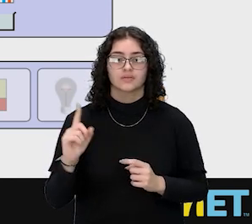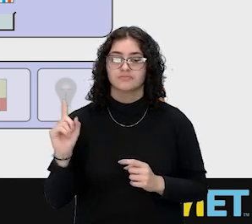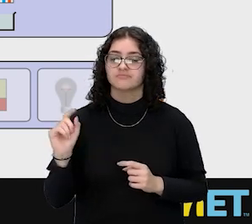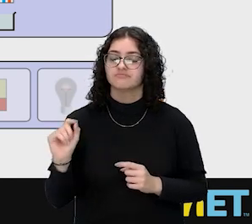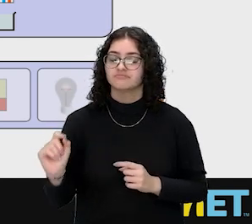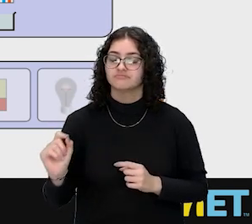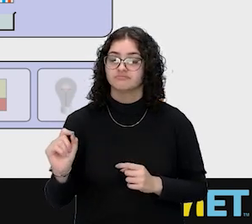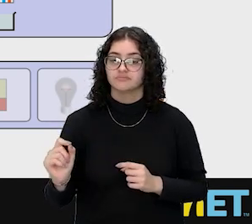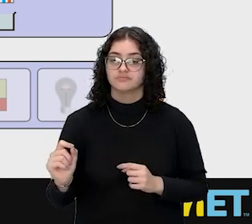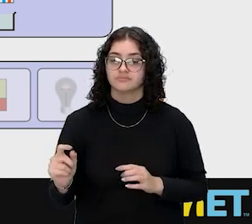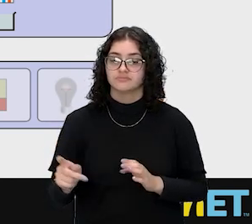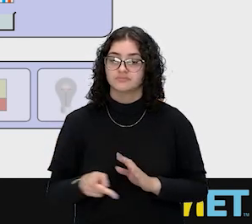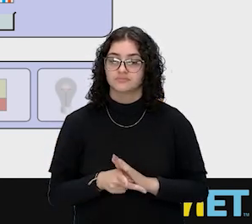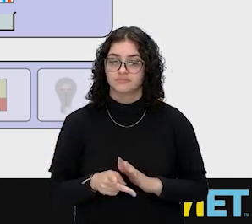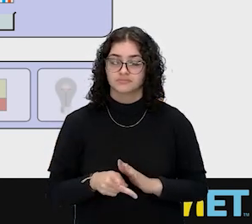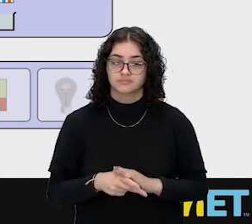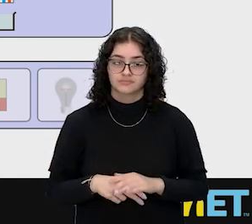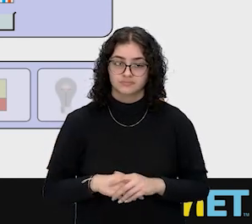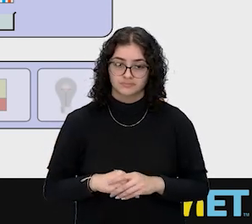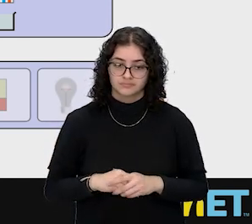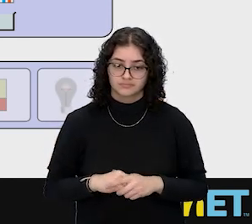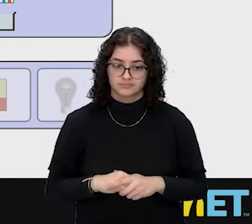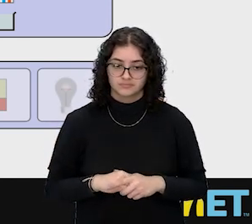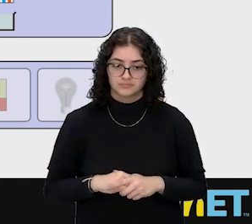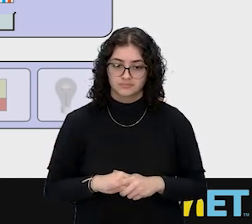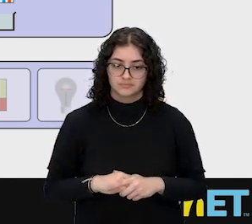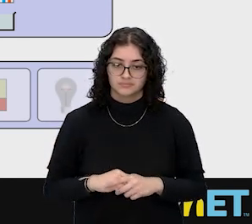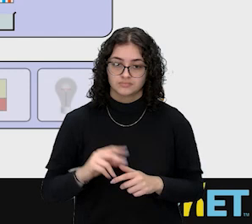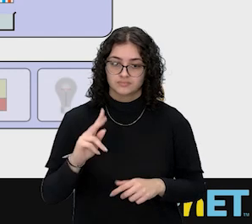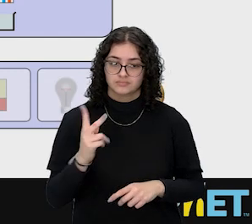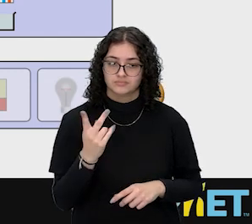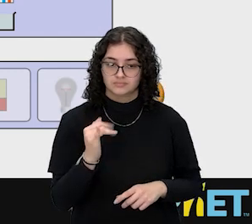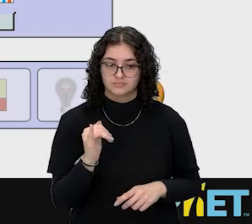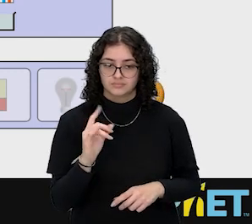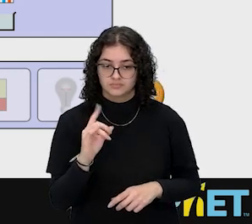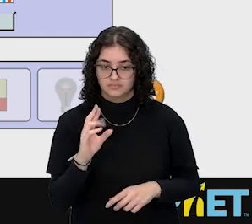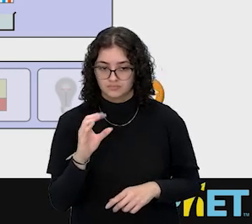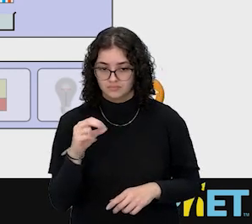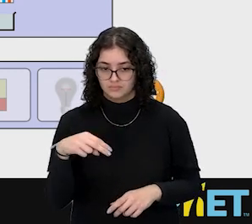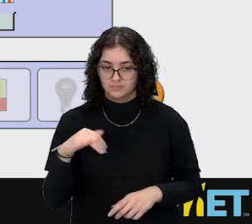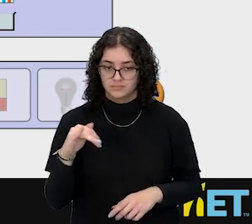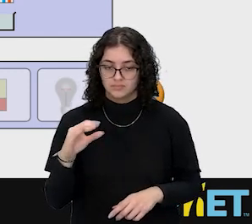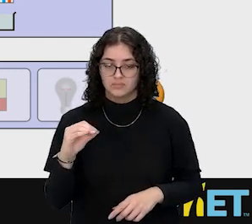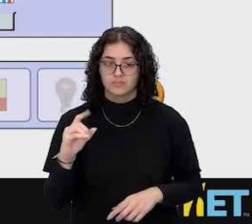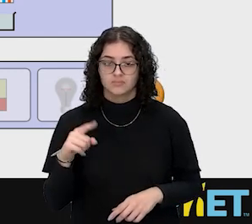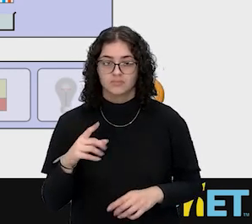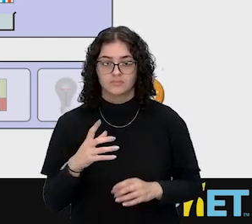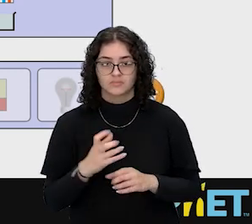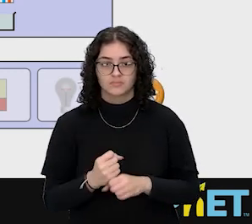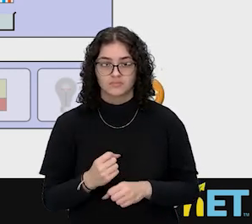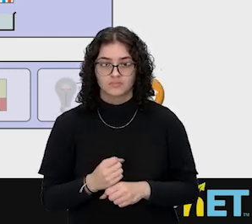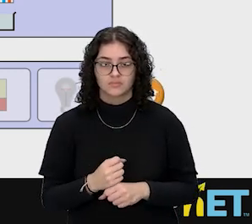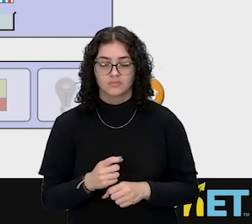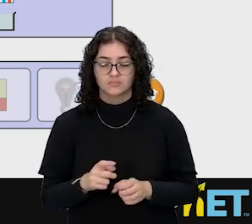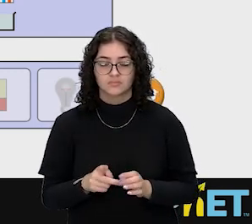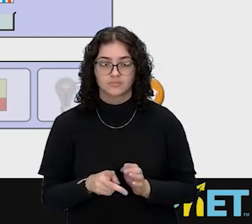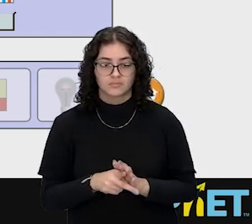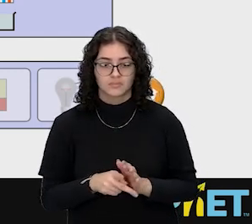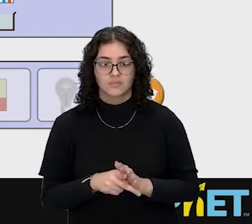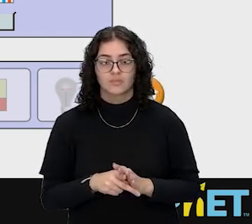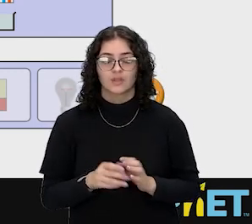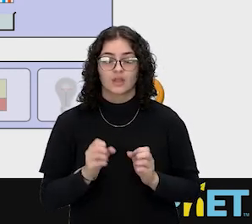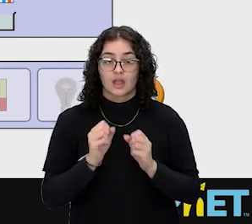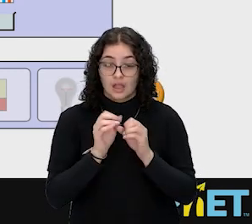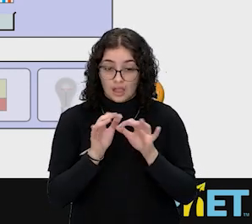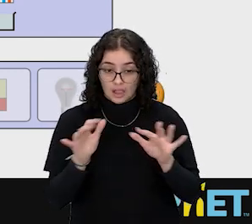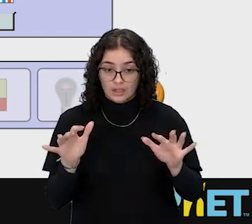gente chama de espécie, o íon hidrônio, que vai contabilizar aí a concentração ácida,